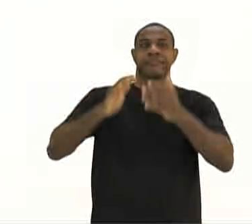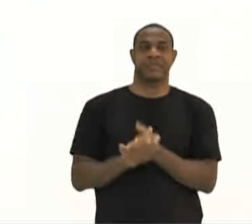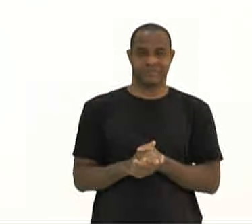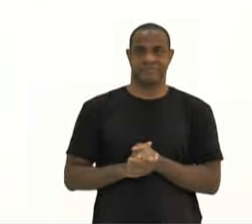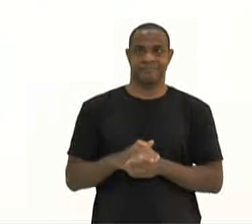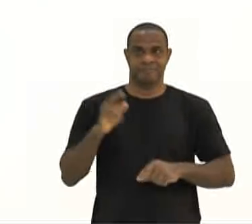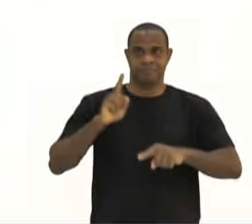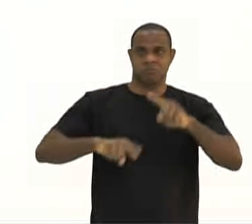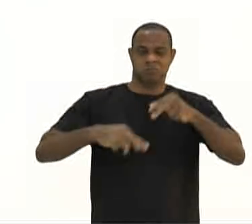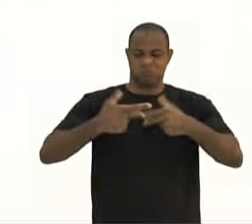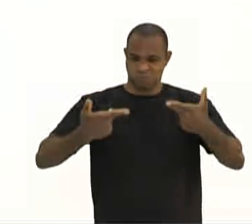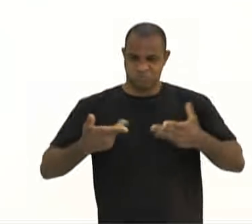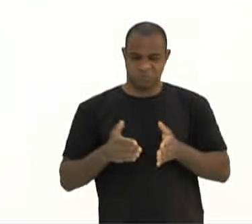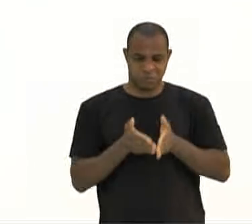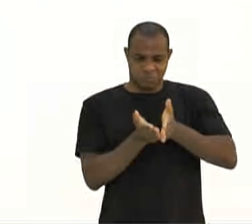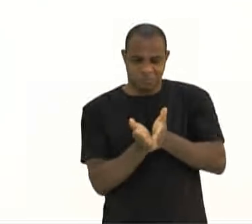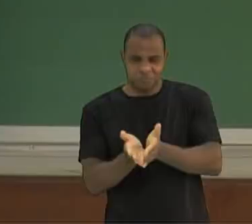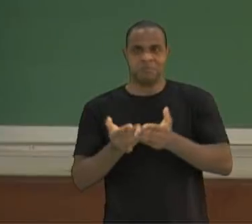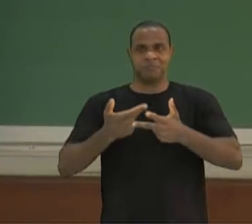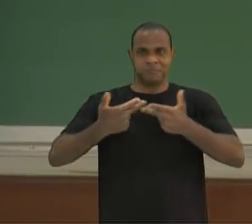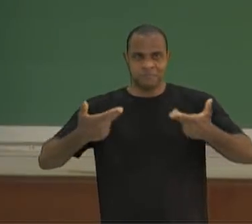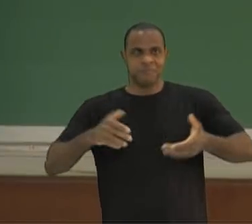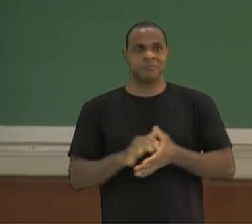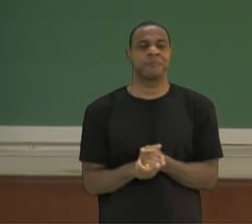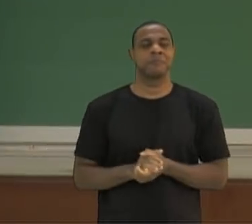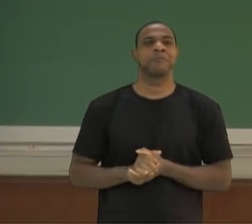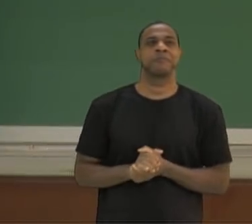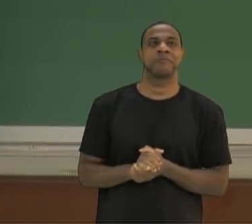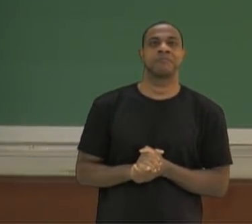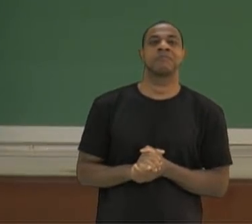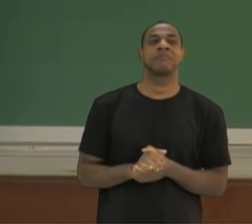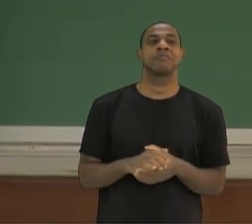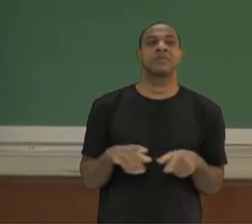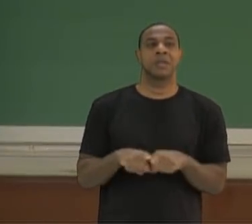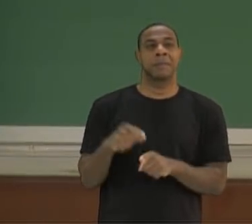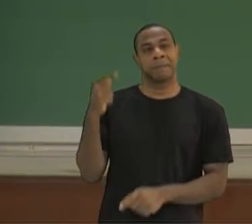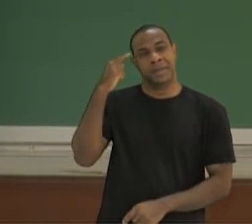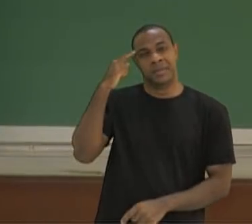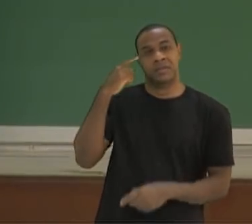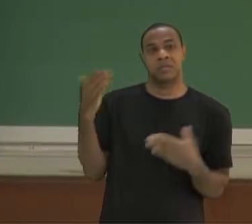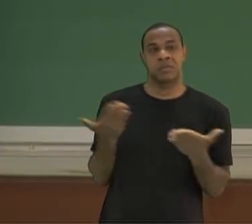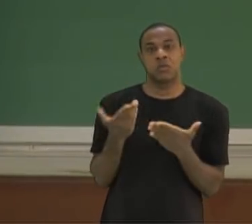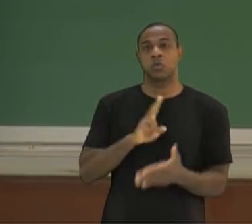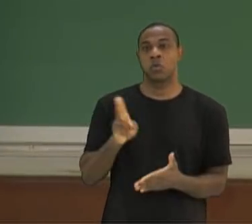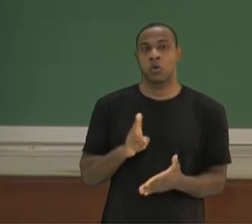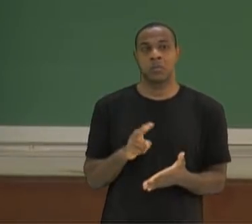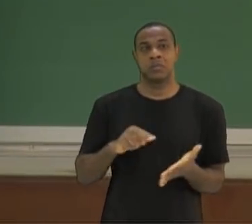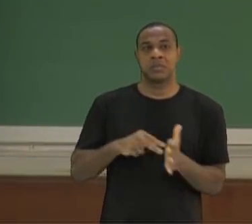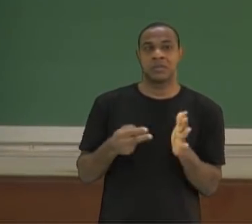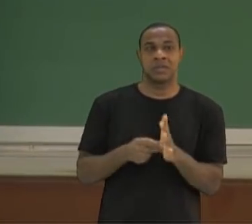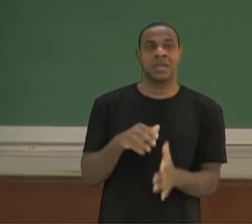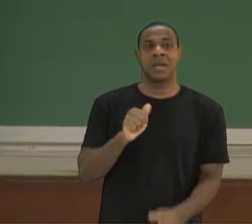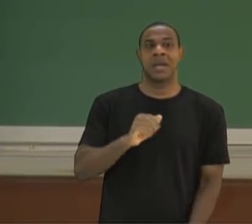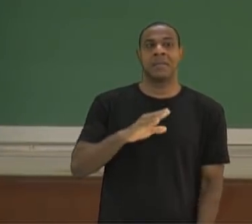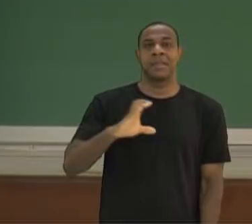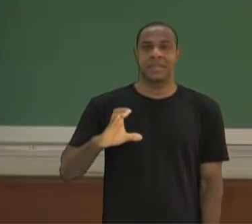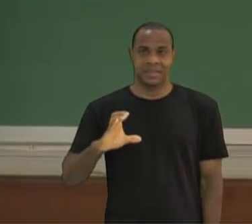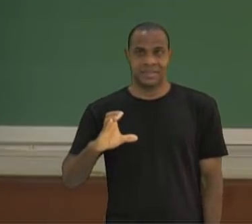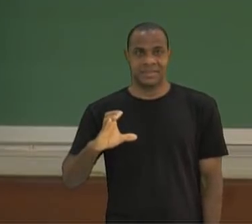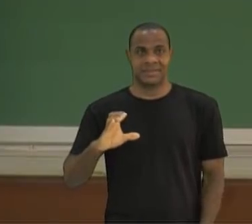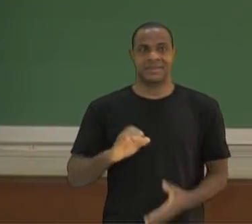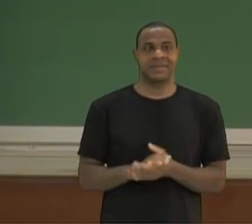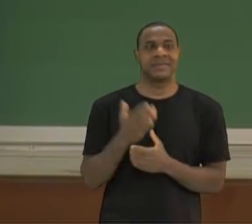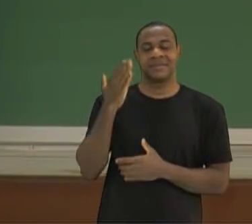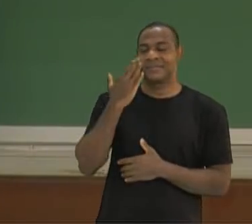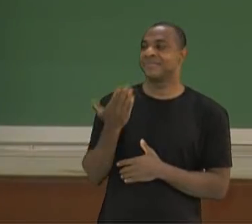produtos e mercadorias por essas vias, certo? Então, bem importante a gente pensar ali, atualmente é chamado ali de região do Grande ABC em função